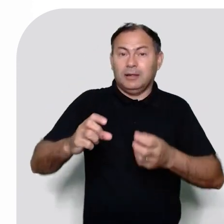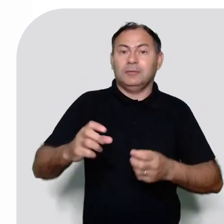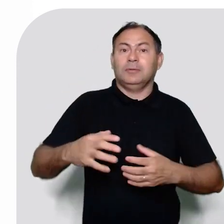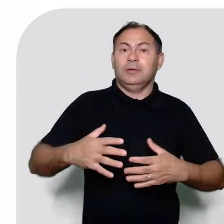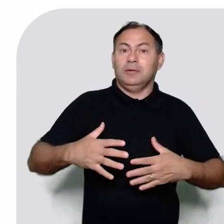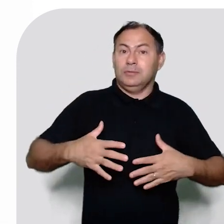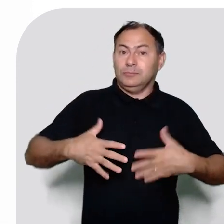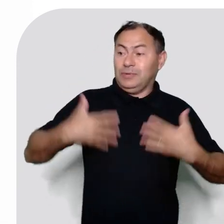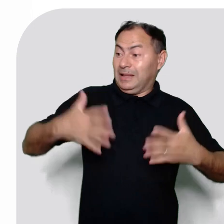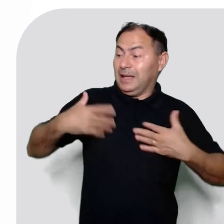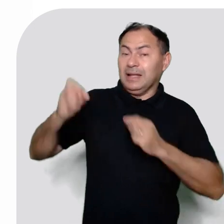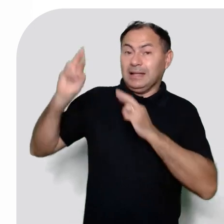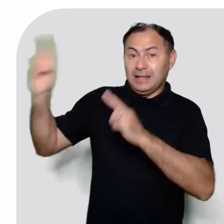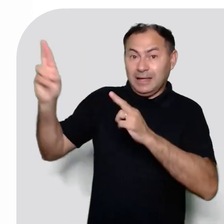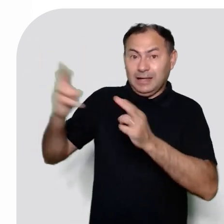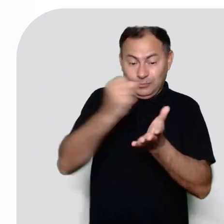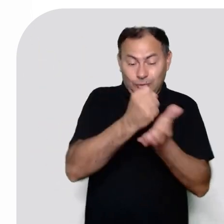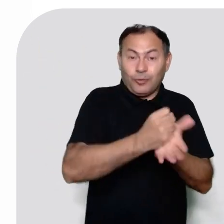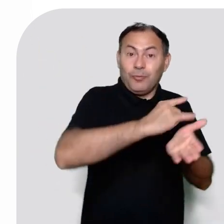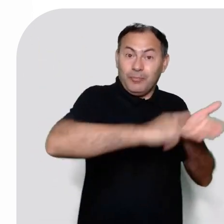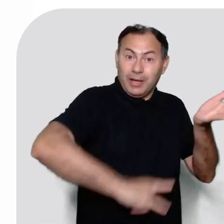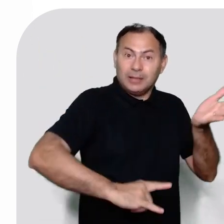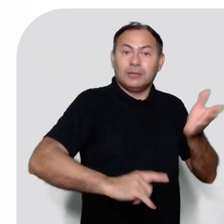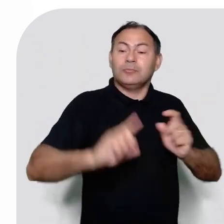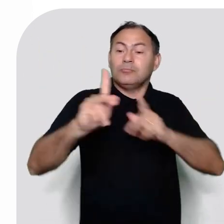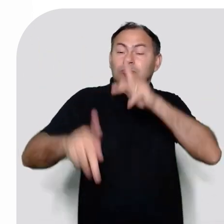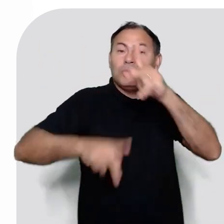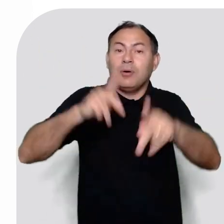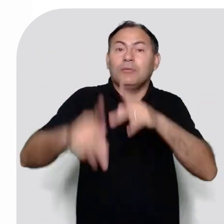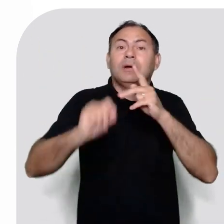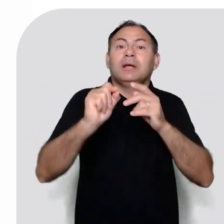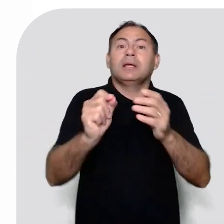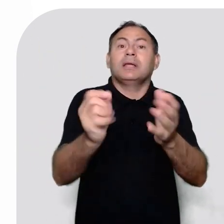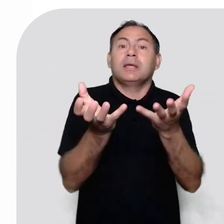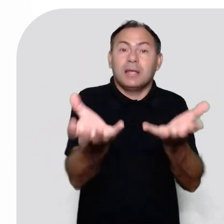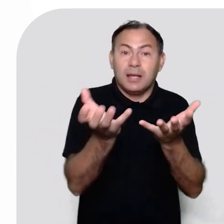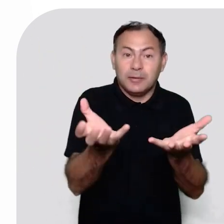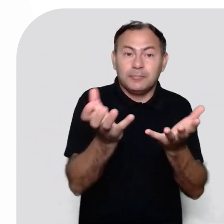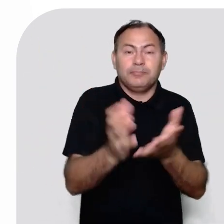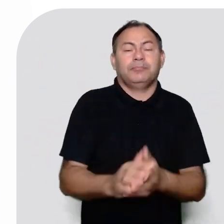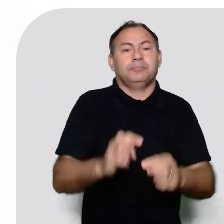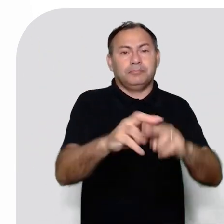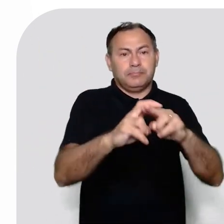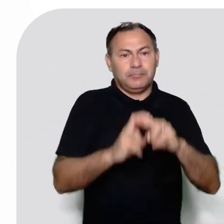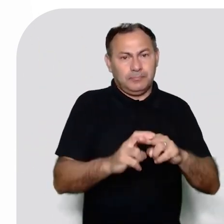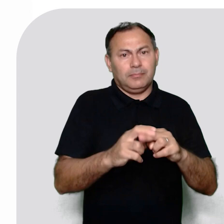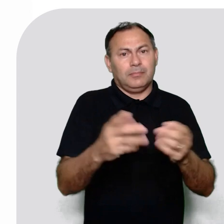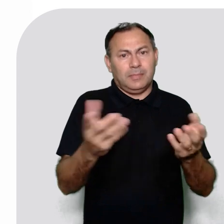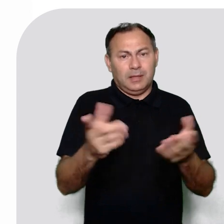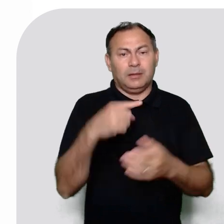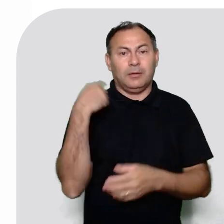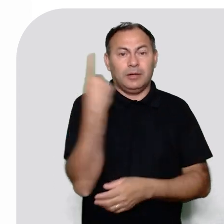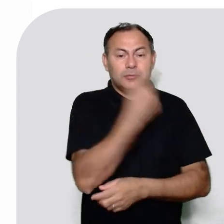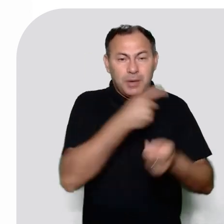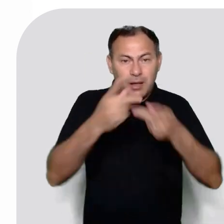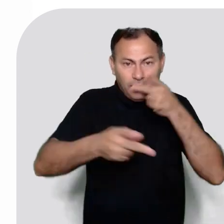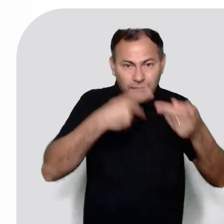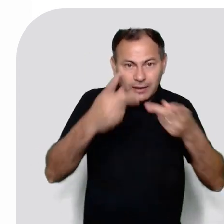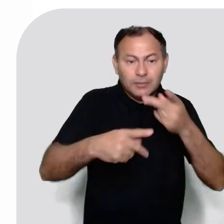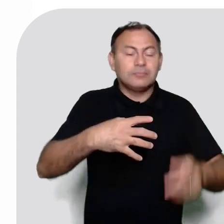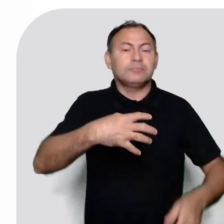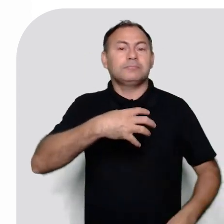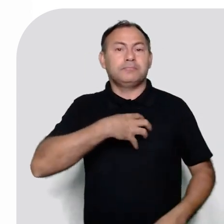da Gaudium et Spes, é uma humanidade que busca. Por isso que estamos falando sobre